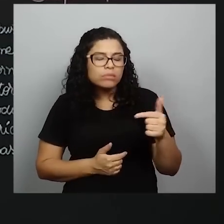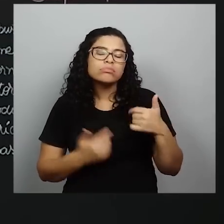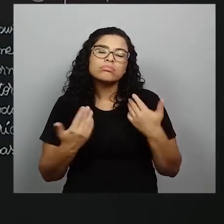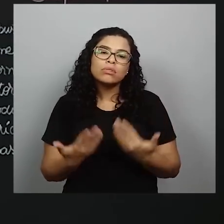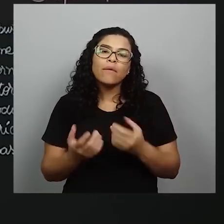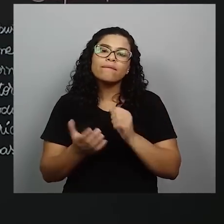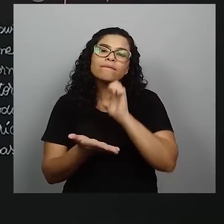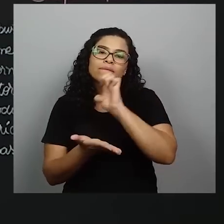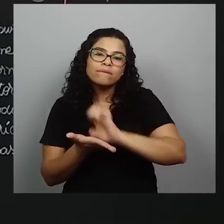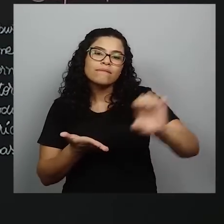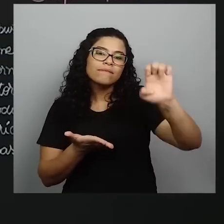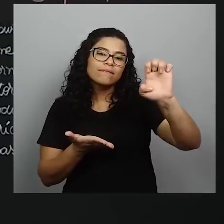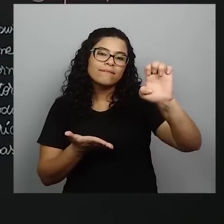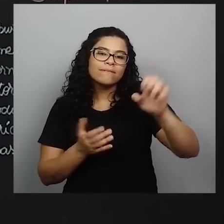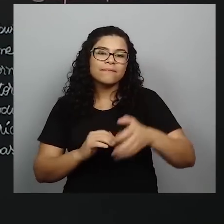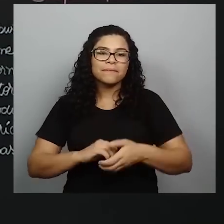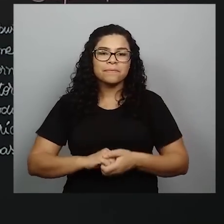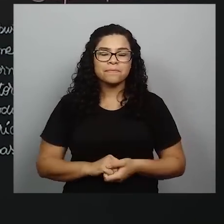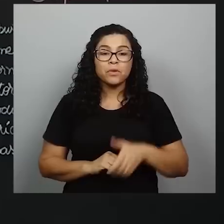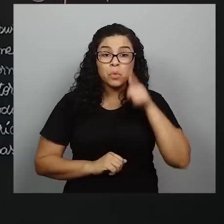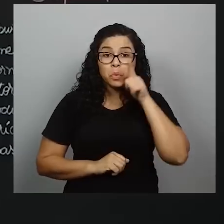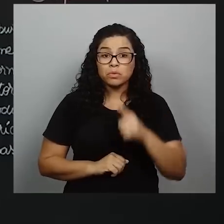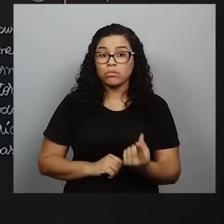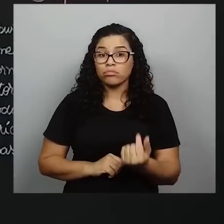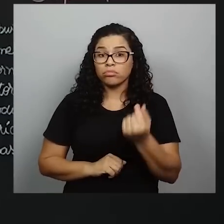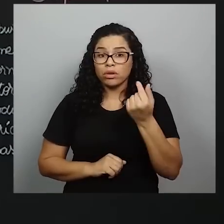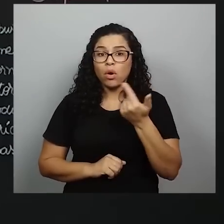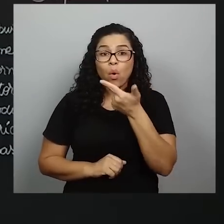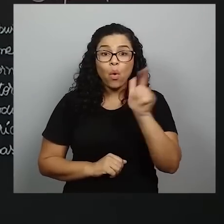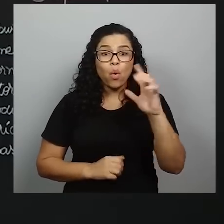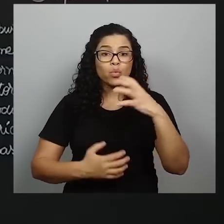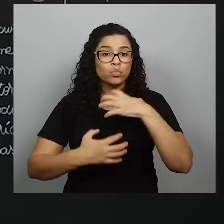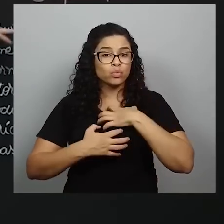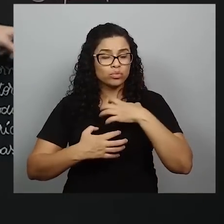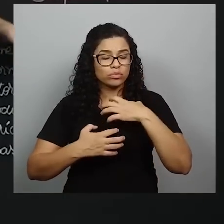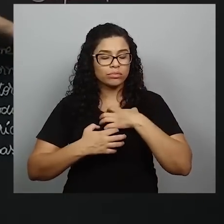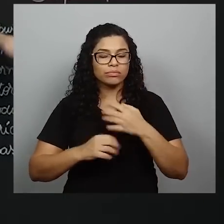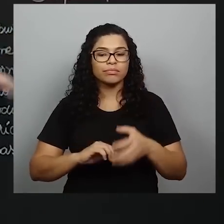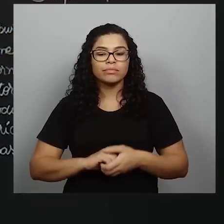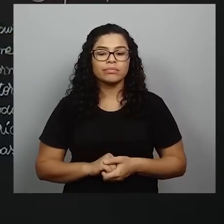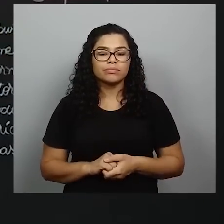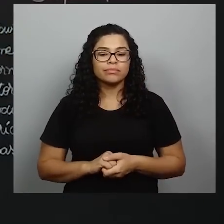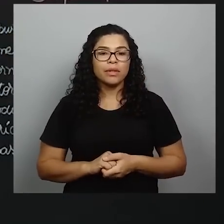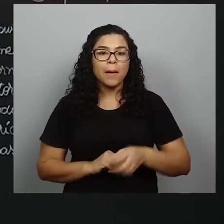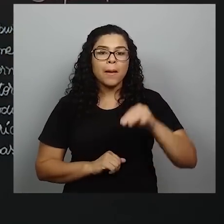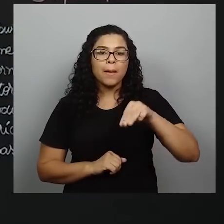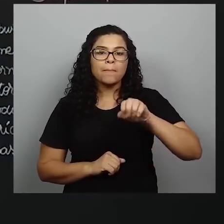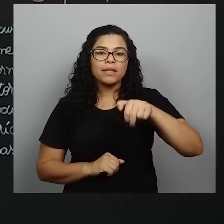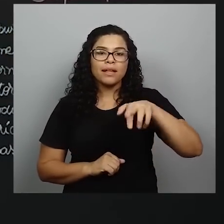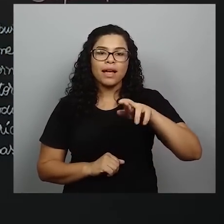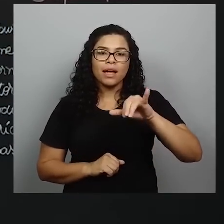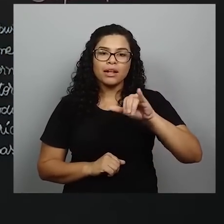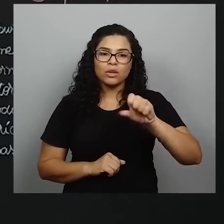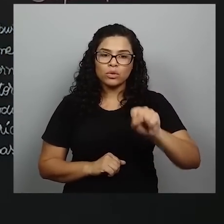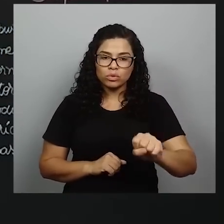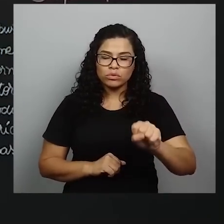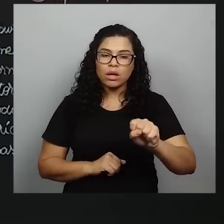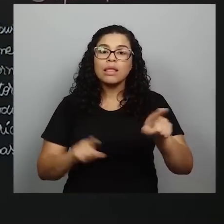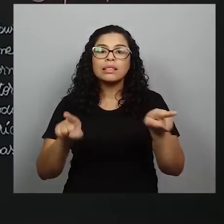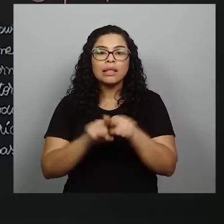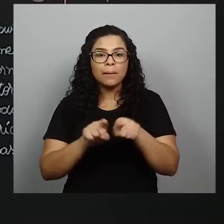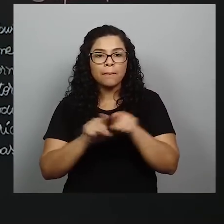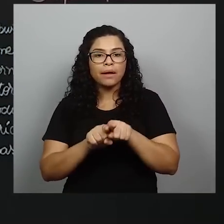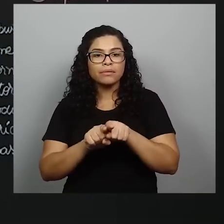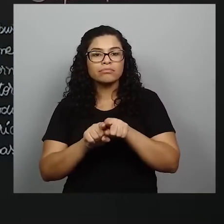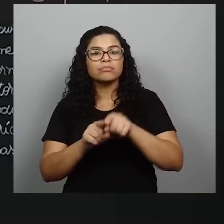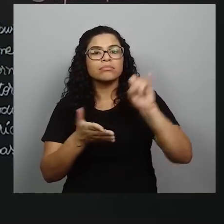faz isso para gerar uma maior riqueza ainda. Outra situação aqui, gente, minérios. Acabamos também importando minérios, principalmente